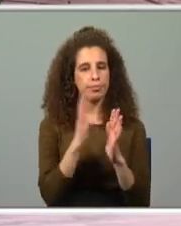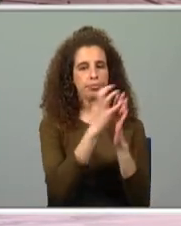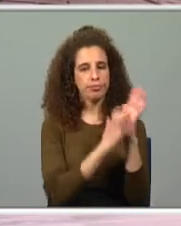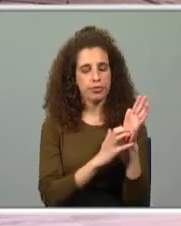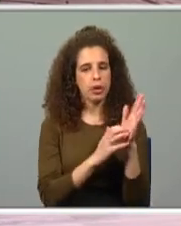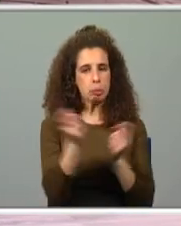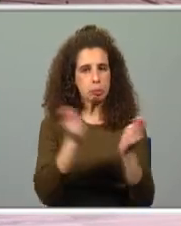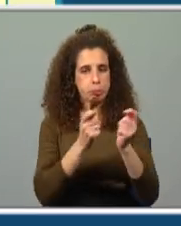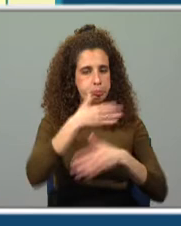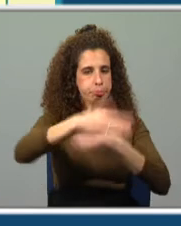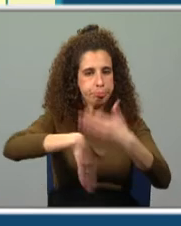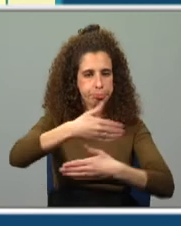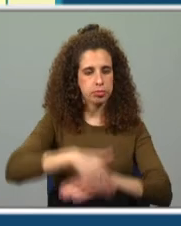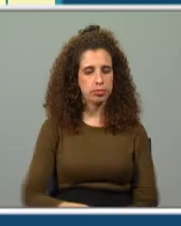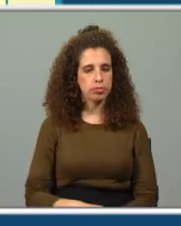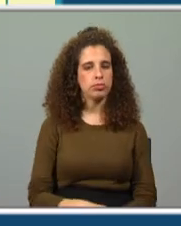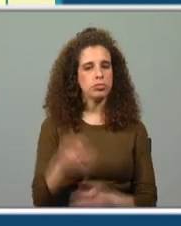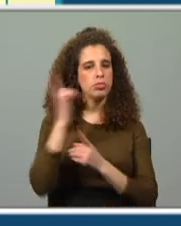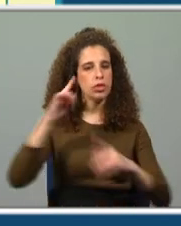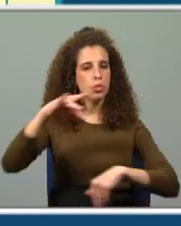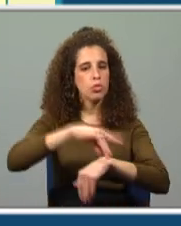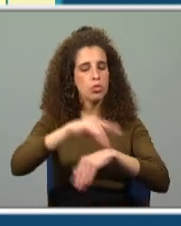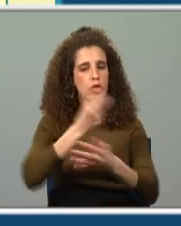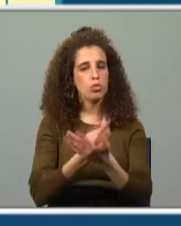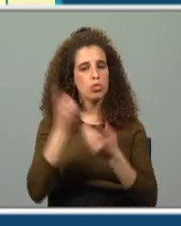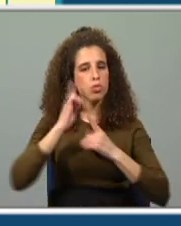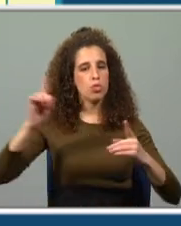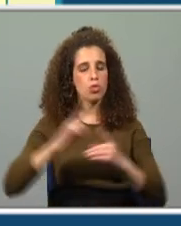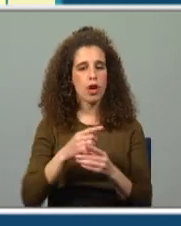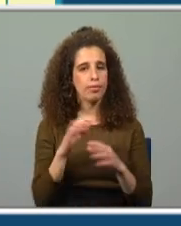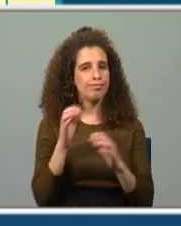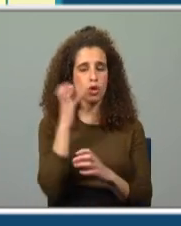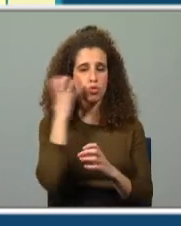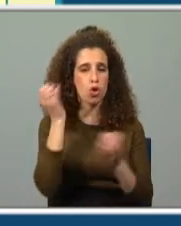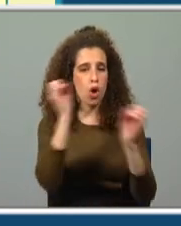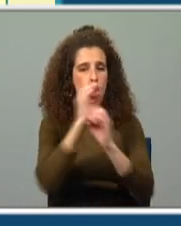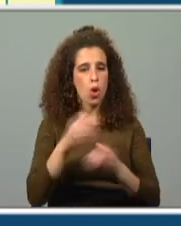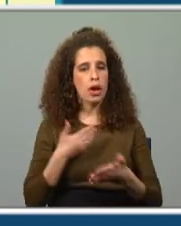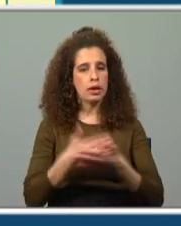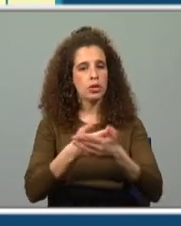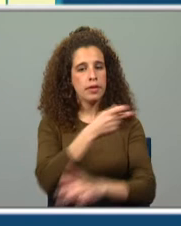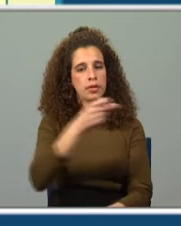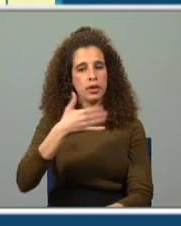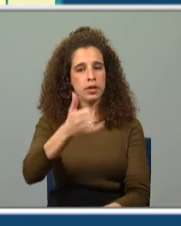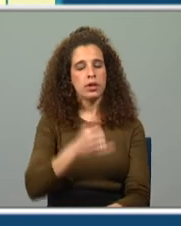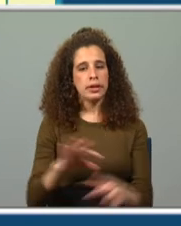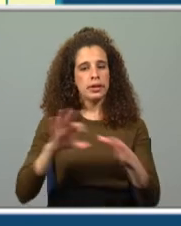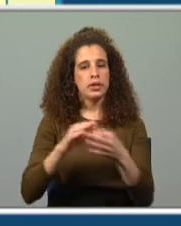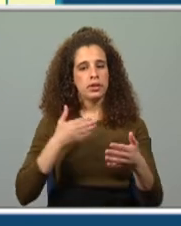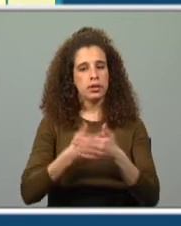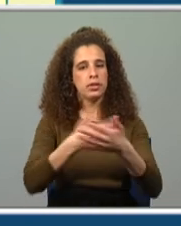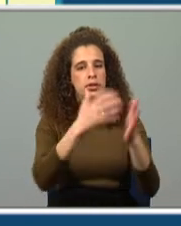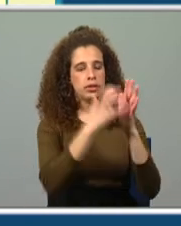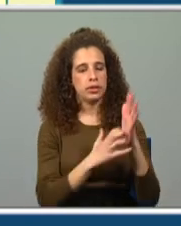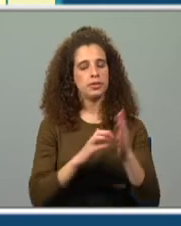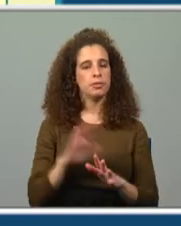estão desordenadas. A música está doente e os instrumentos não tocam. Ordena as frases seguintes de acordo com a sequência do